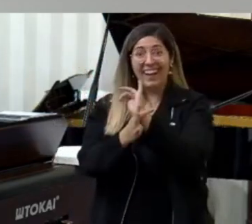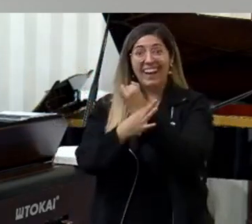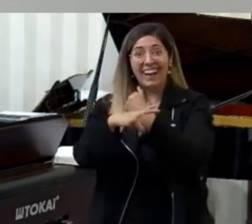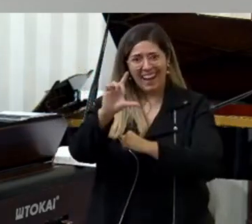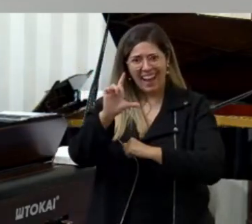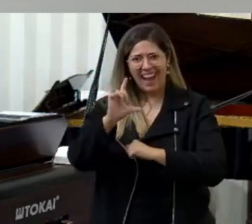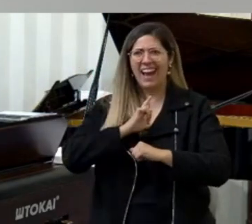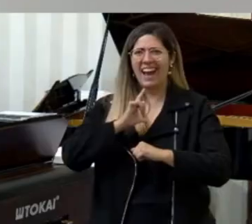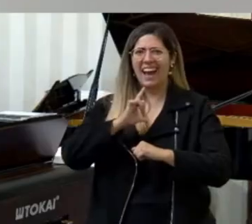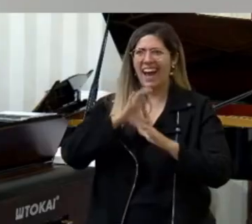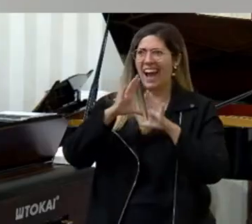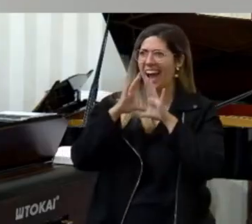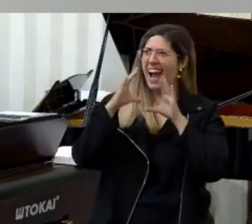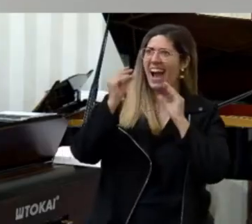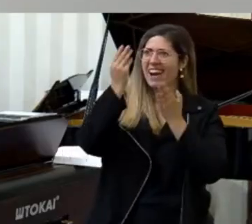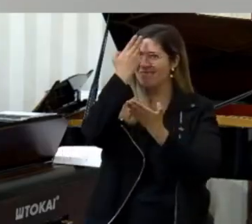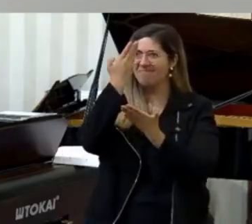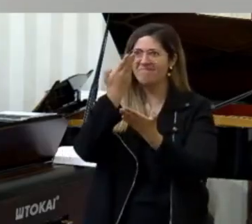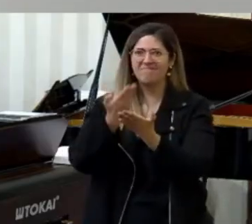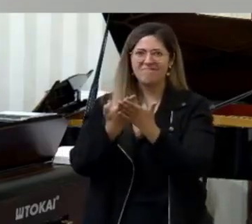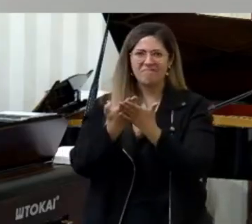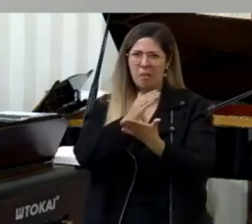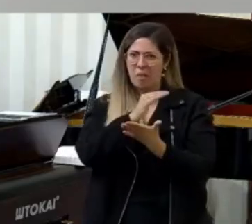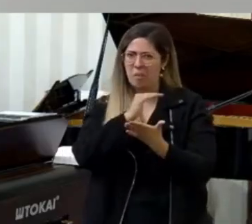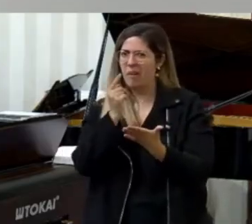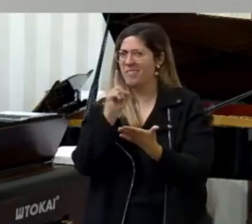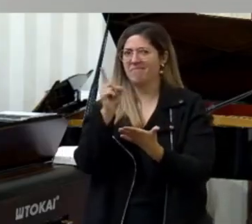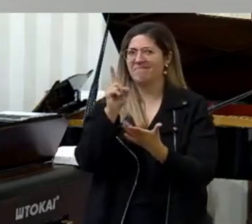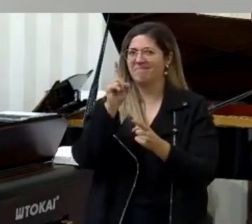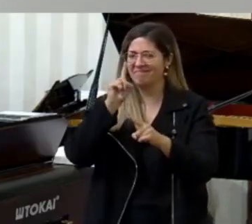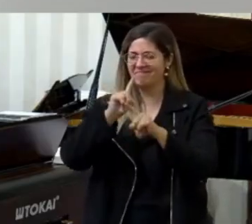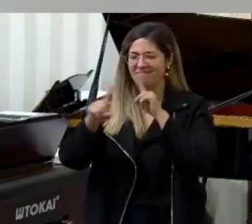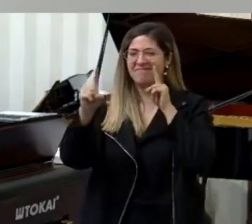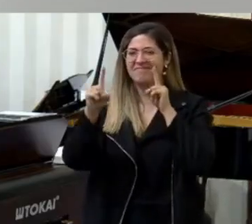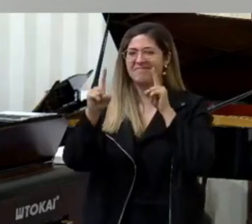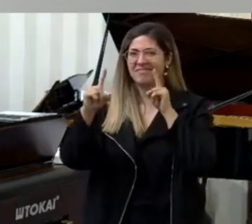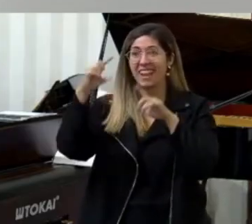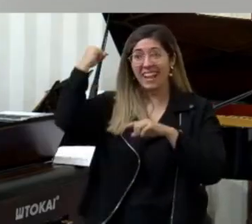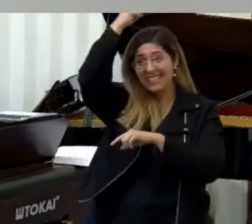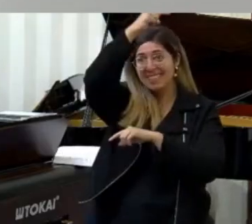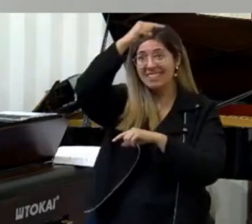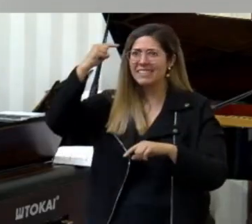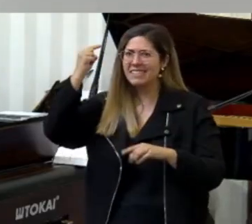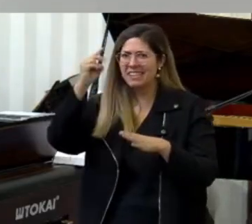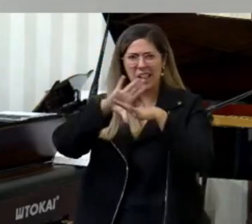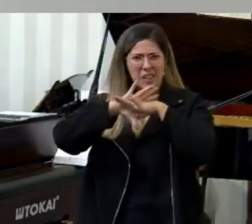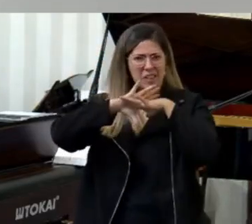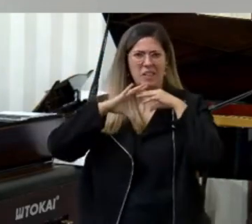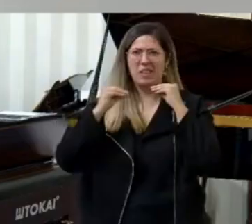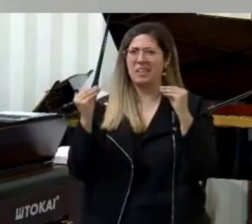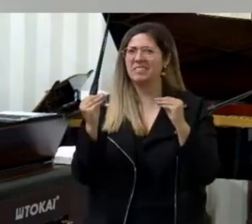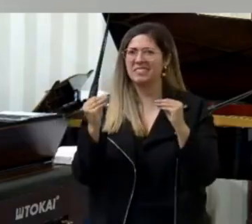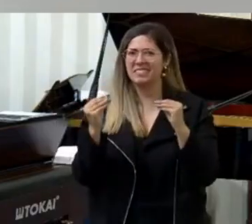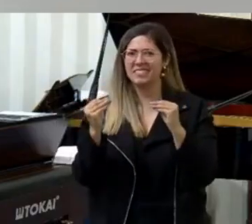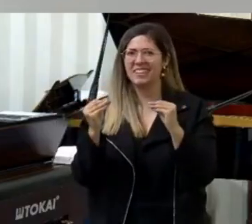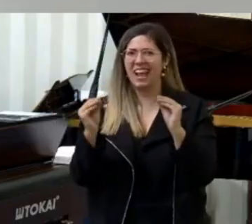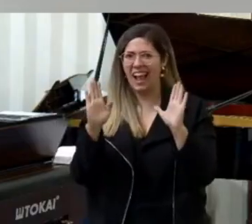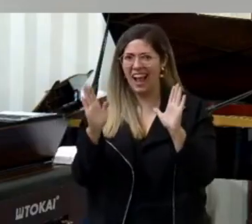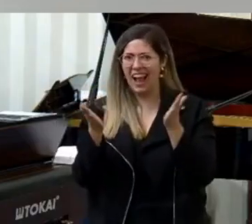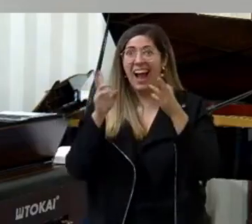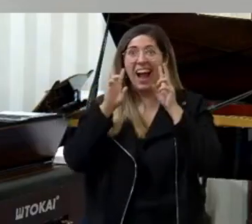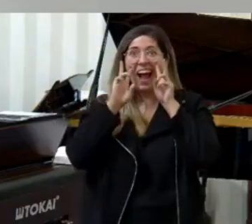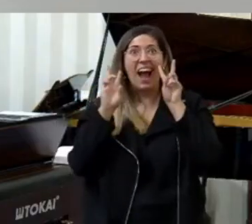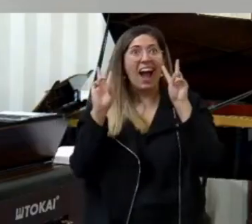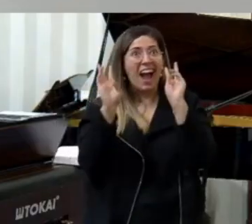não deixarás a minha alma na morte, nem permitirás que o teu santo veja corrupção. Tu me